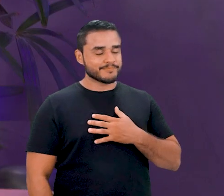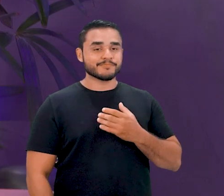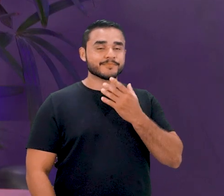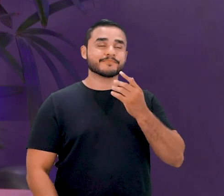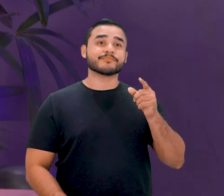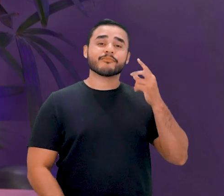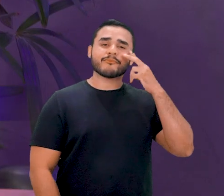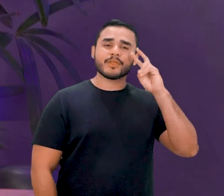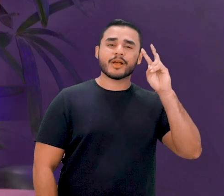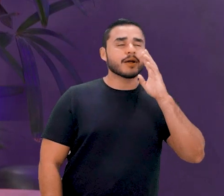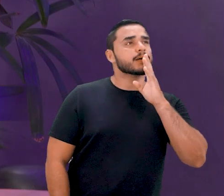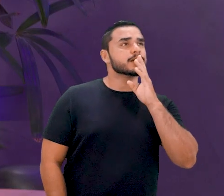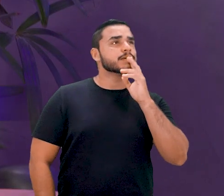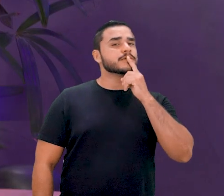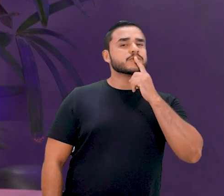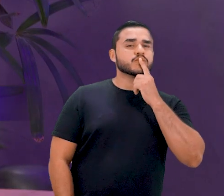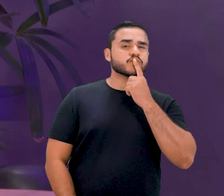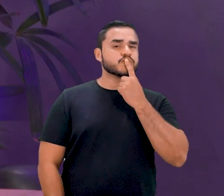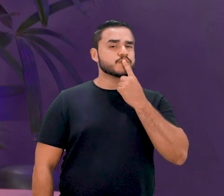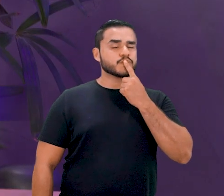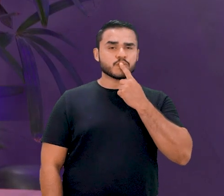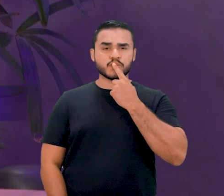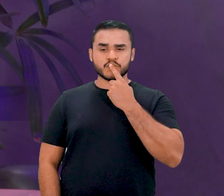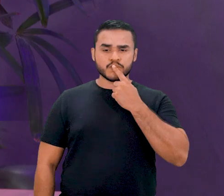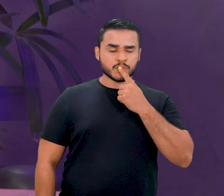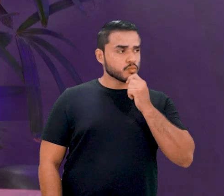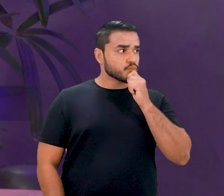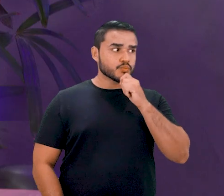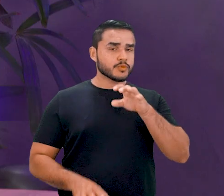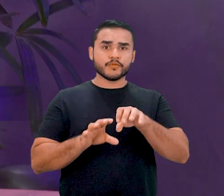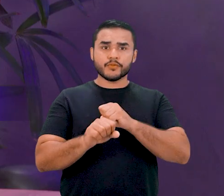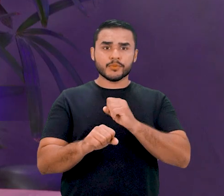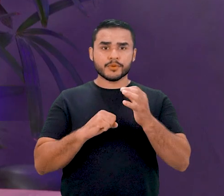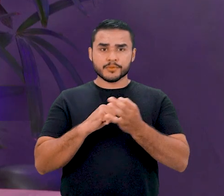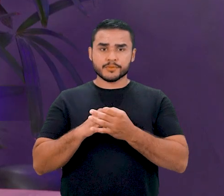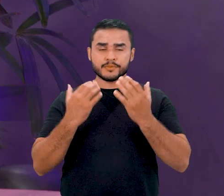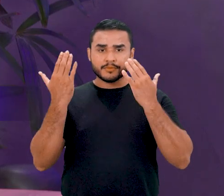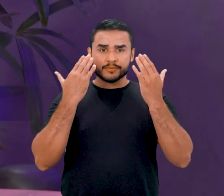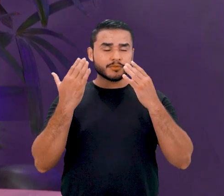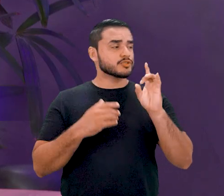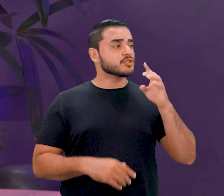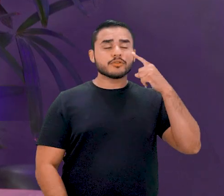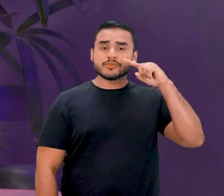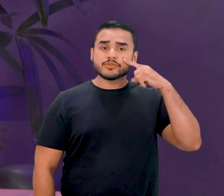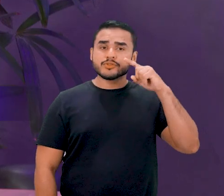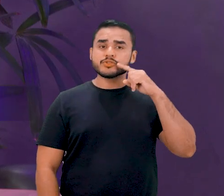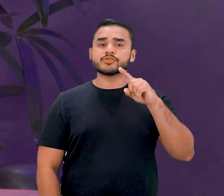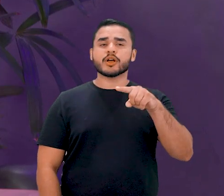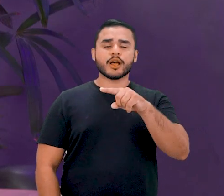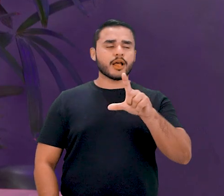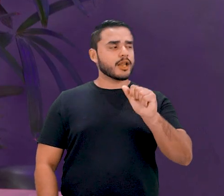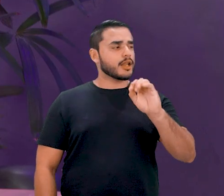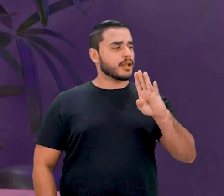e eu lembrei que quando eu te conheci, eu não tinha nem graduação em psicologia ainda. Eu acho que era estagiária do laboratório de inclusão.